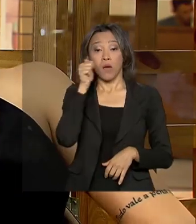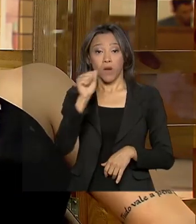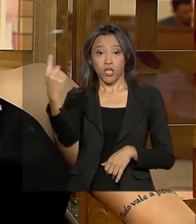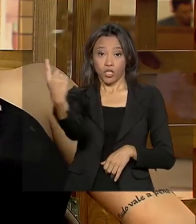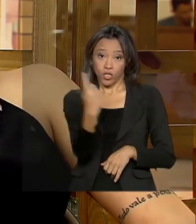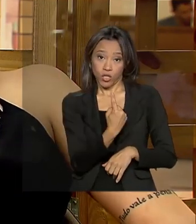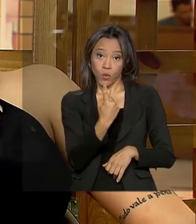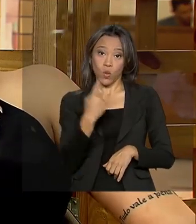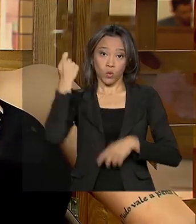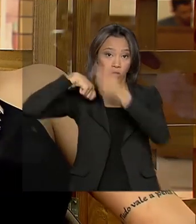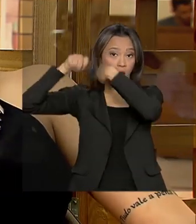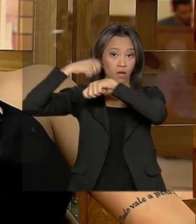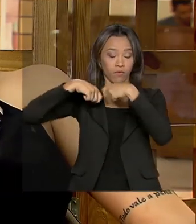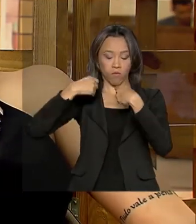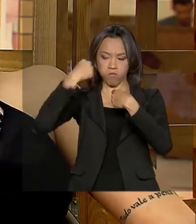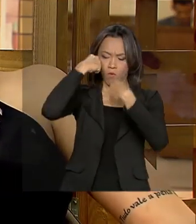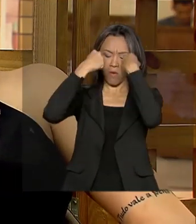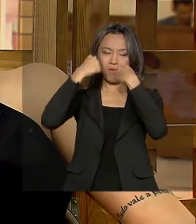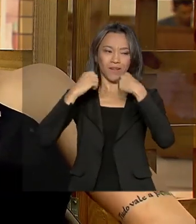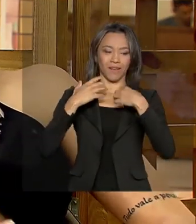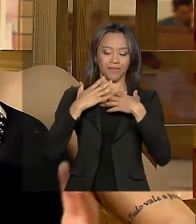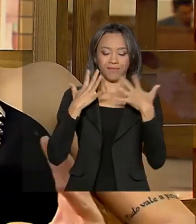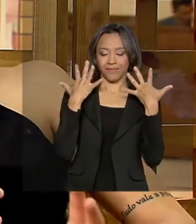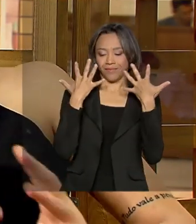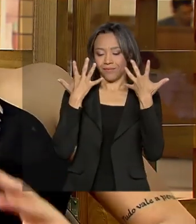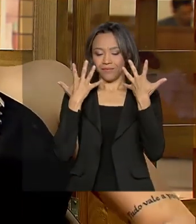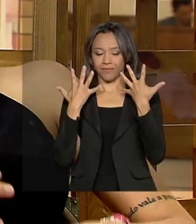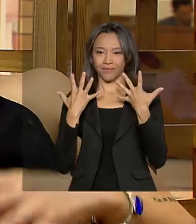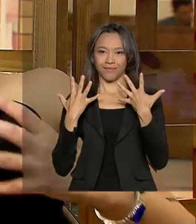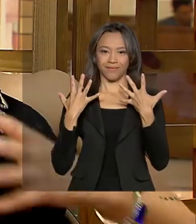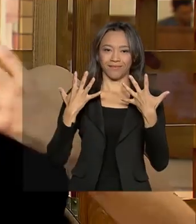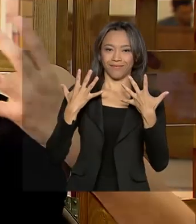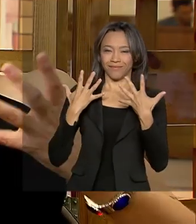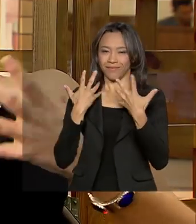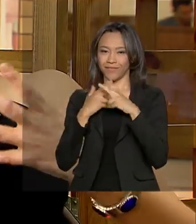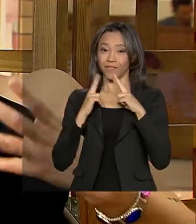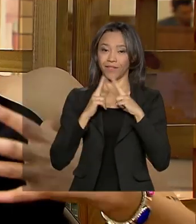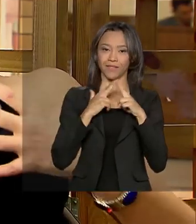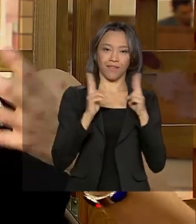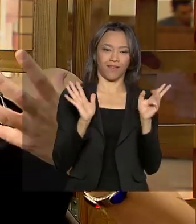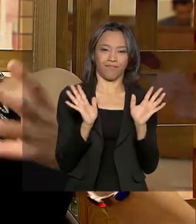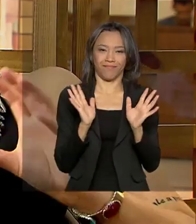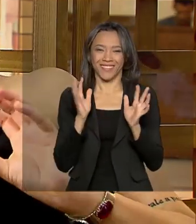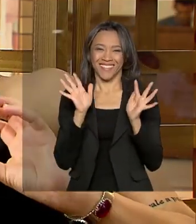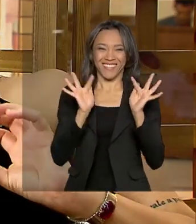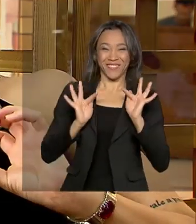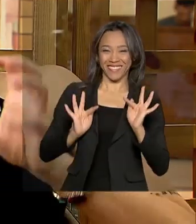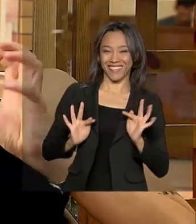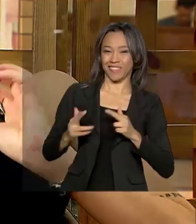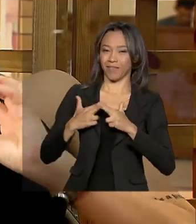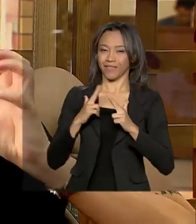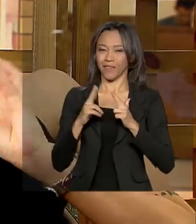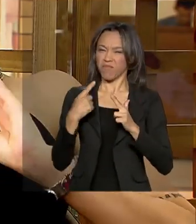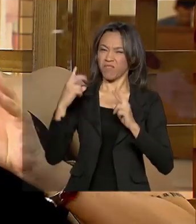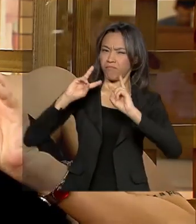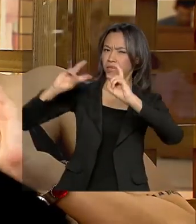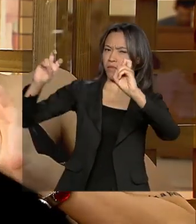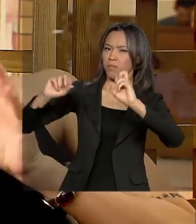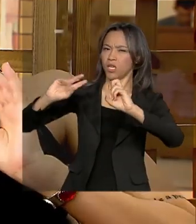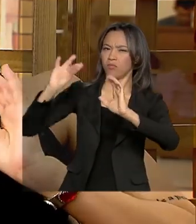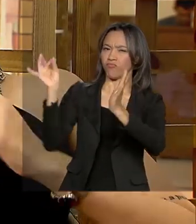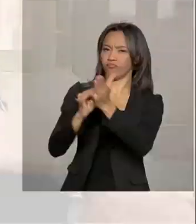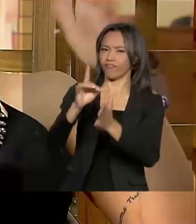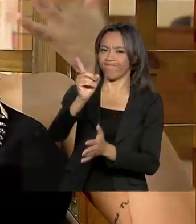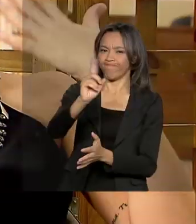assim, e muito sem graça e tentando disfarçar, né? Assim, tentando demonstrar que ela estava feliz, mas você via que ela estava assim, era